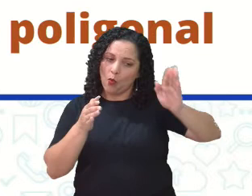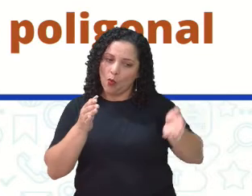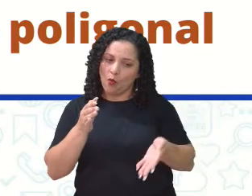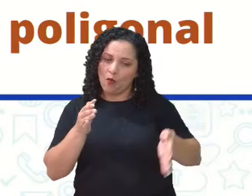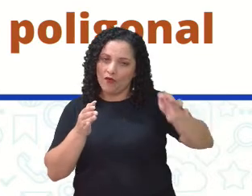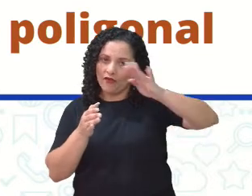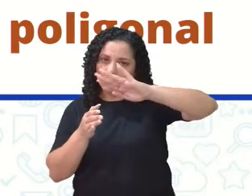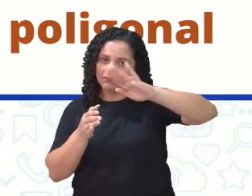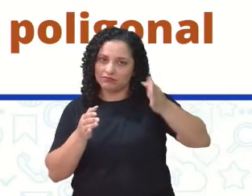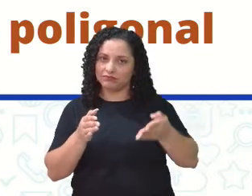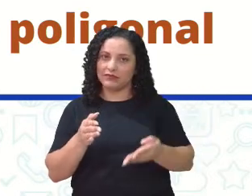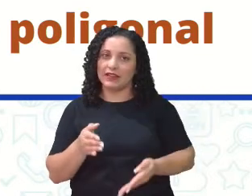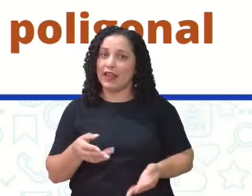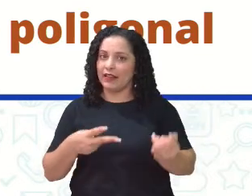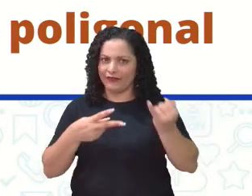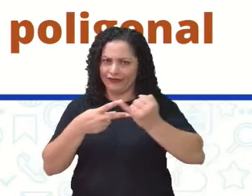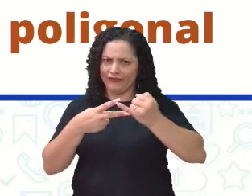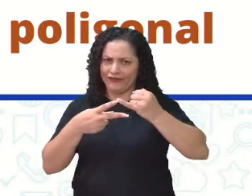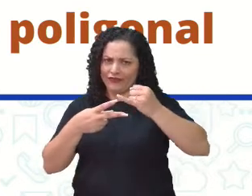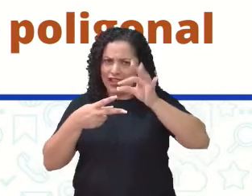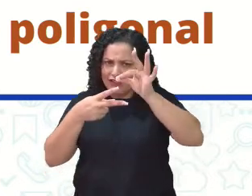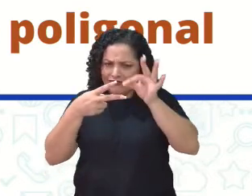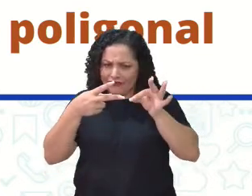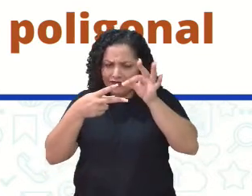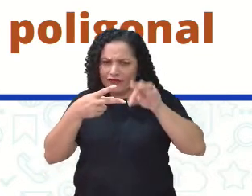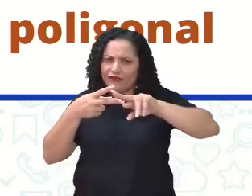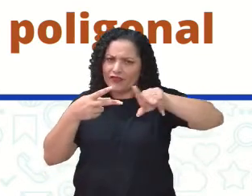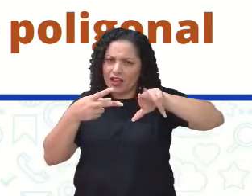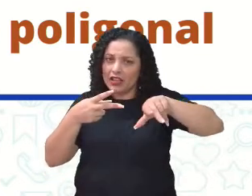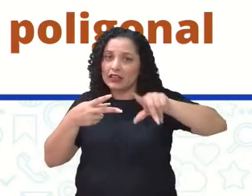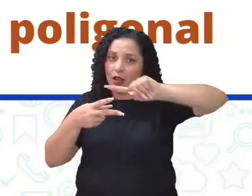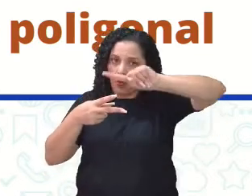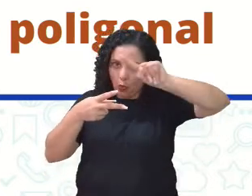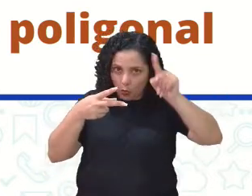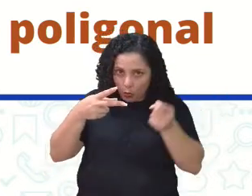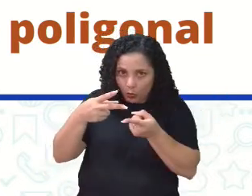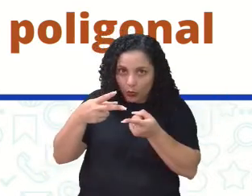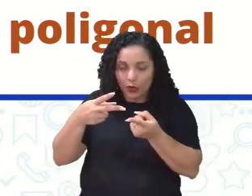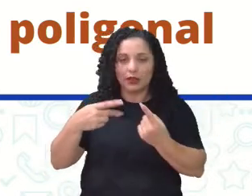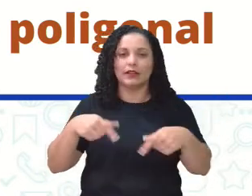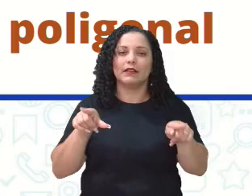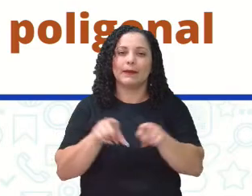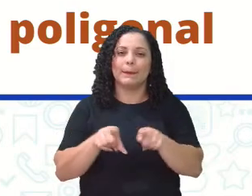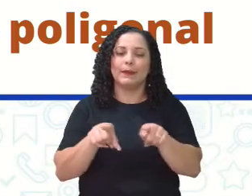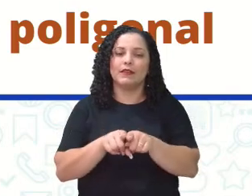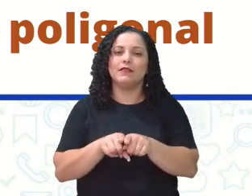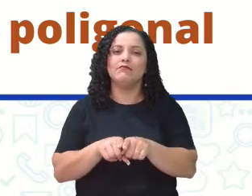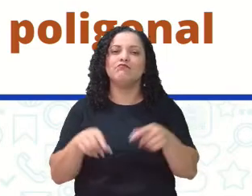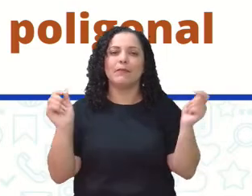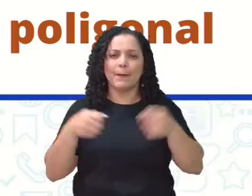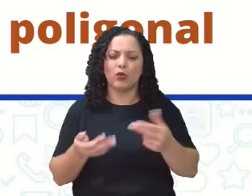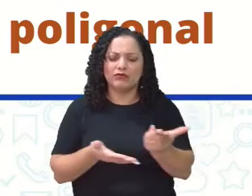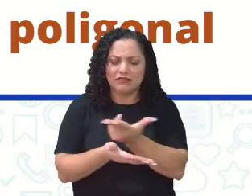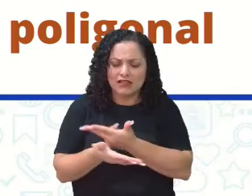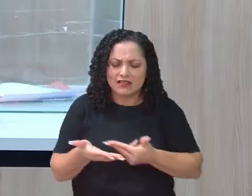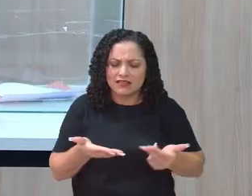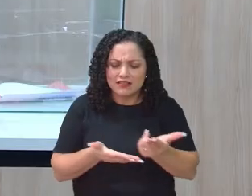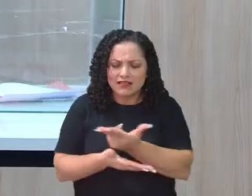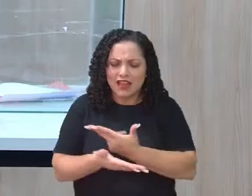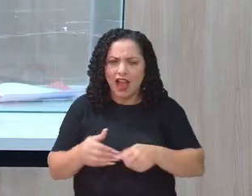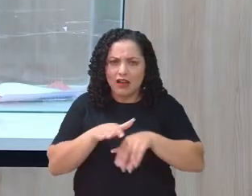uma linha não poligonal e quando a gente fala de um segmento de reta, né, algo que você possa desenhar aí de